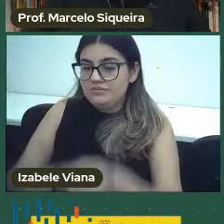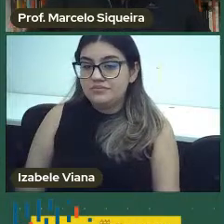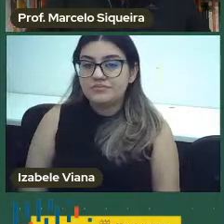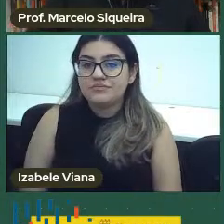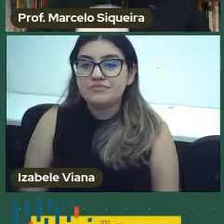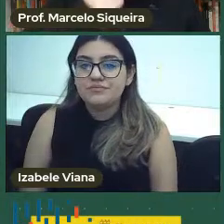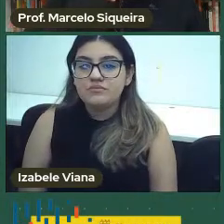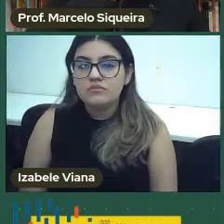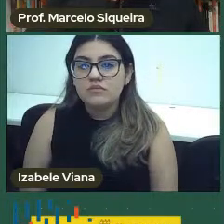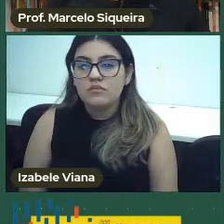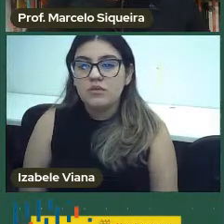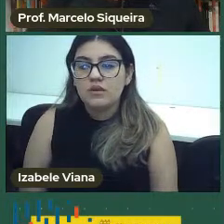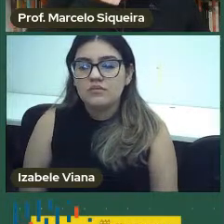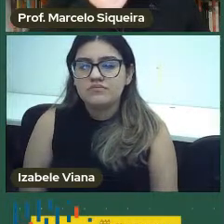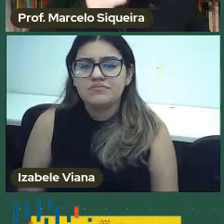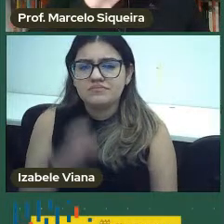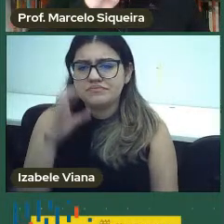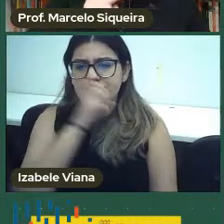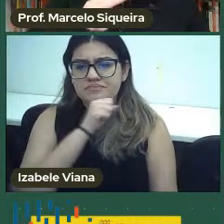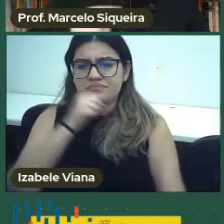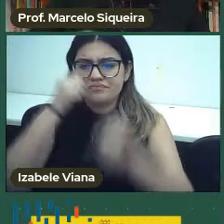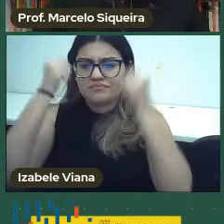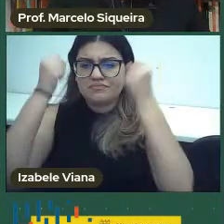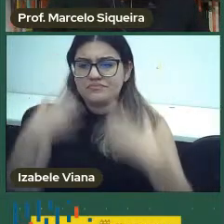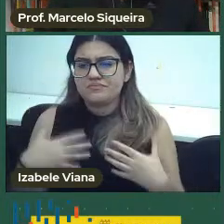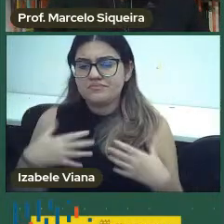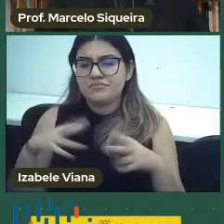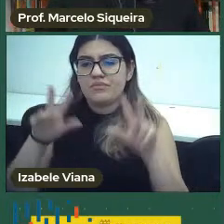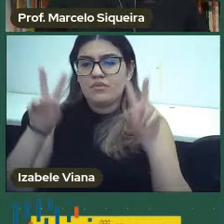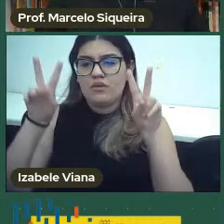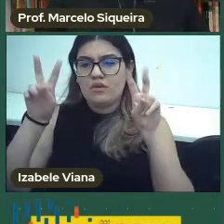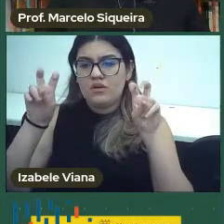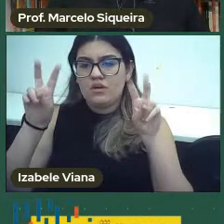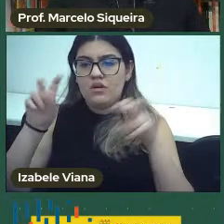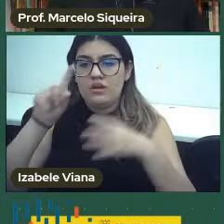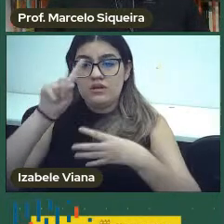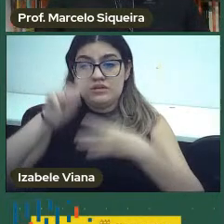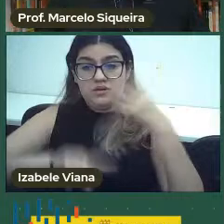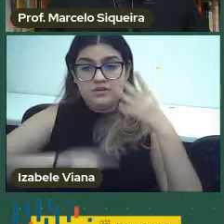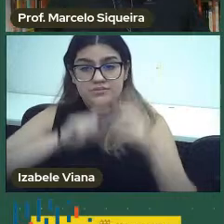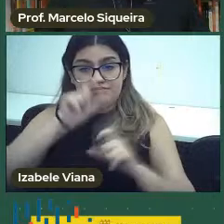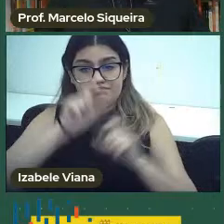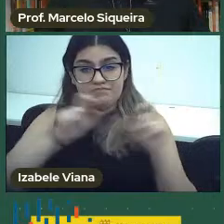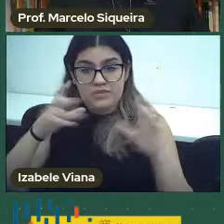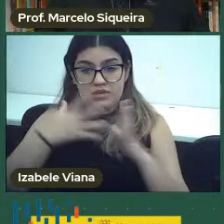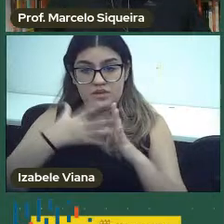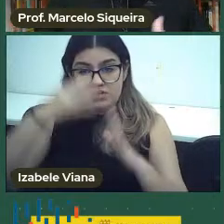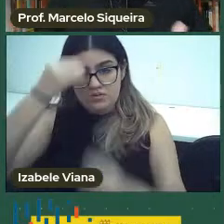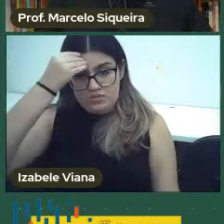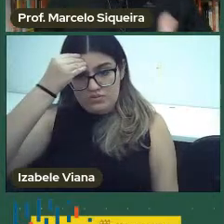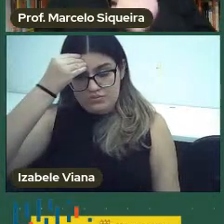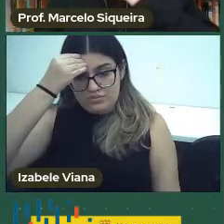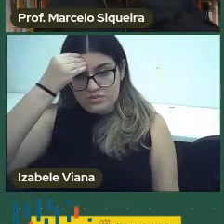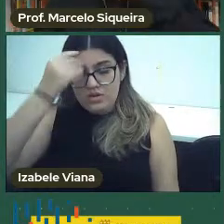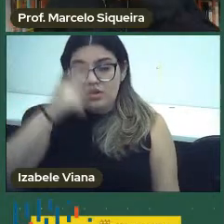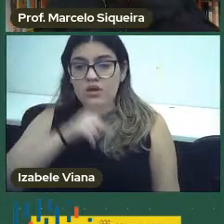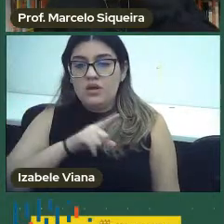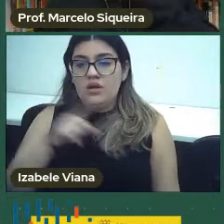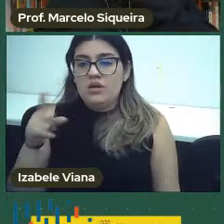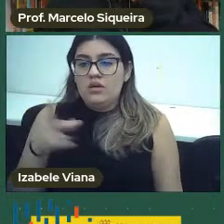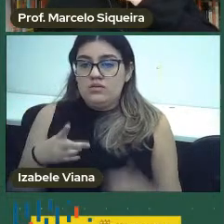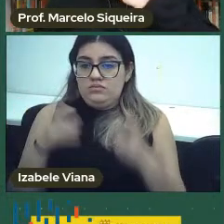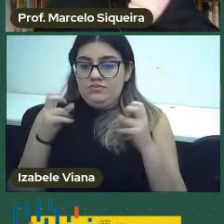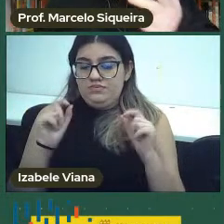E aí vamos falar rapidamente aqui de três teóricos que percebem a imagem, né?